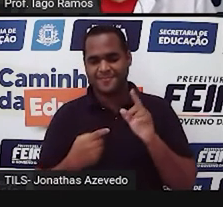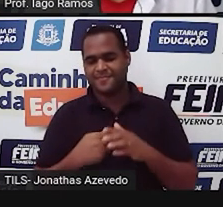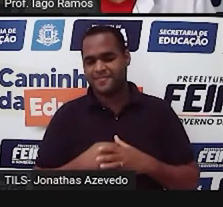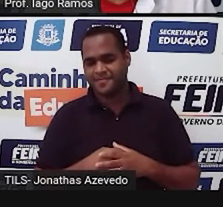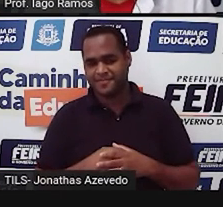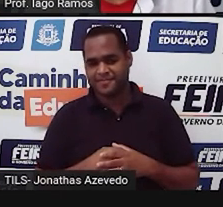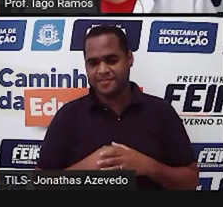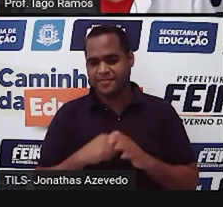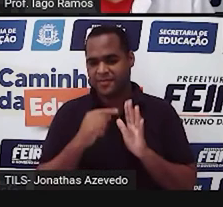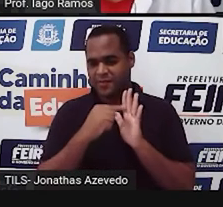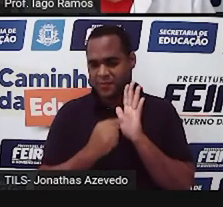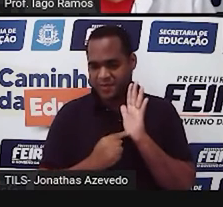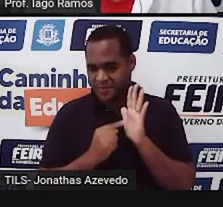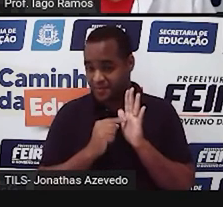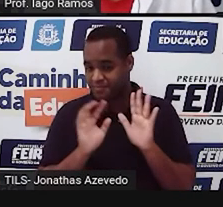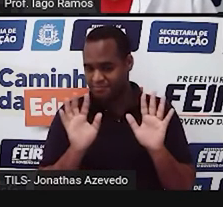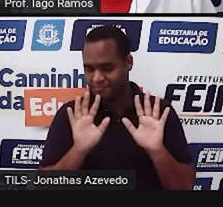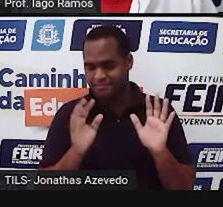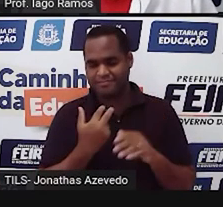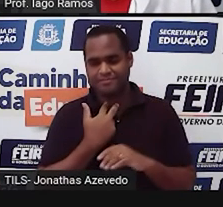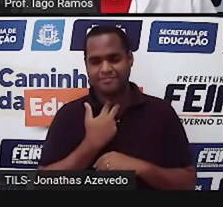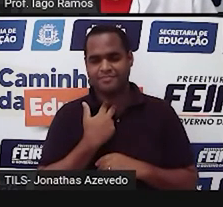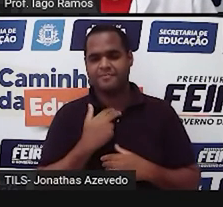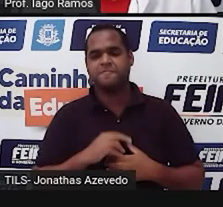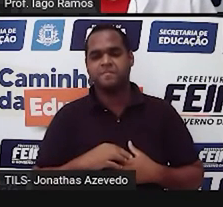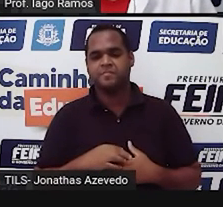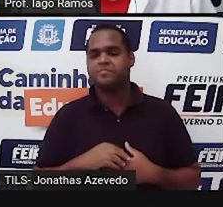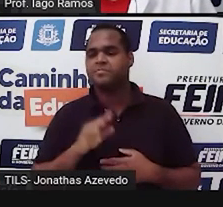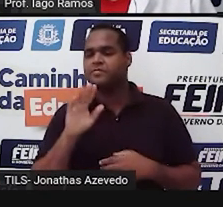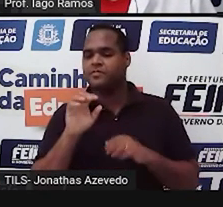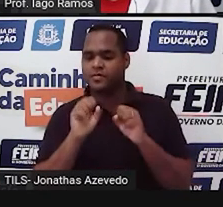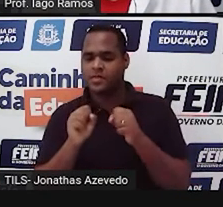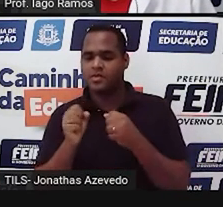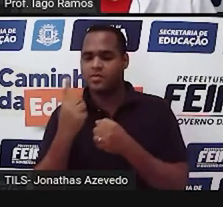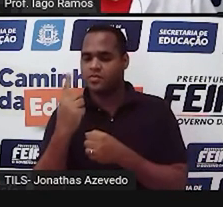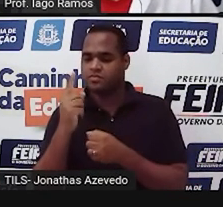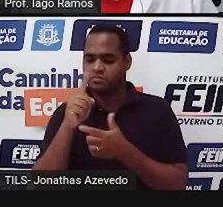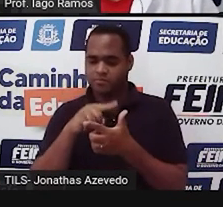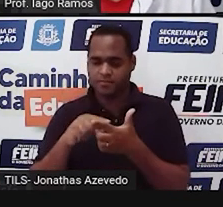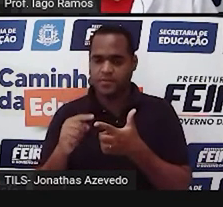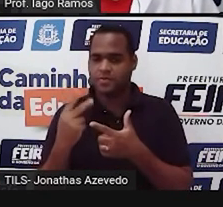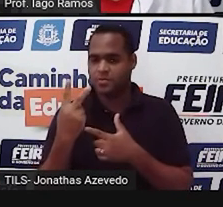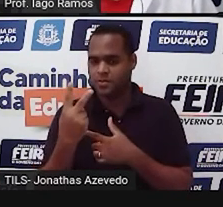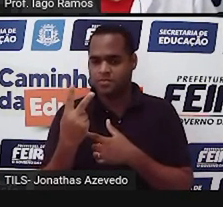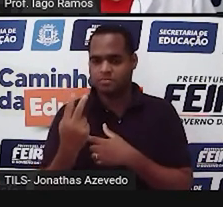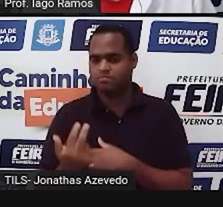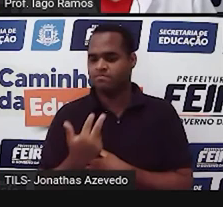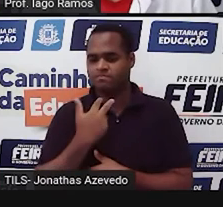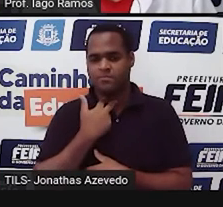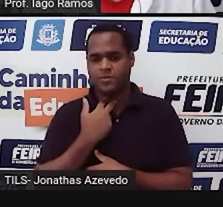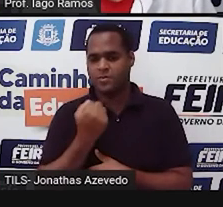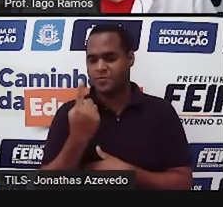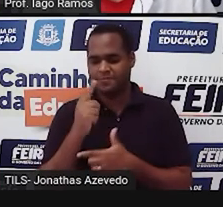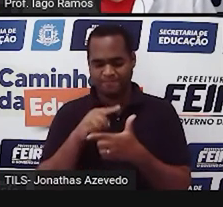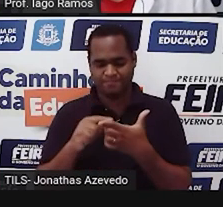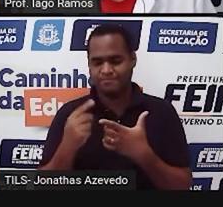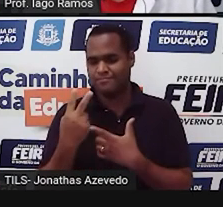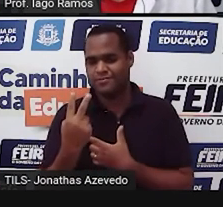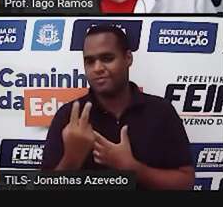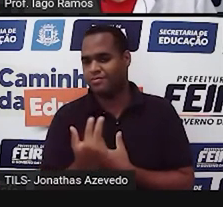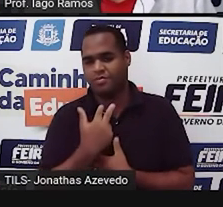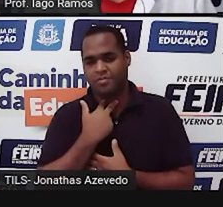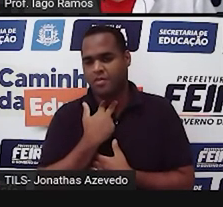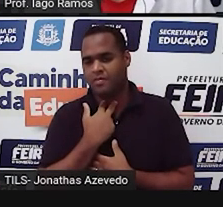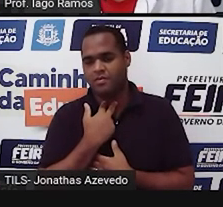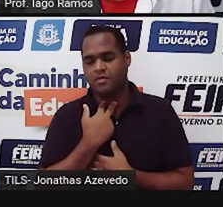dividido por dois tá Oi e para fazer essa Divisão a gente não consegue dividir logo por dois o